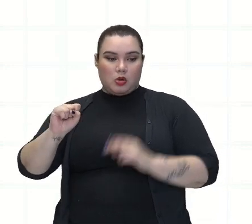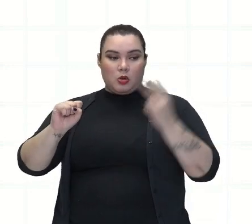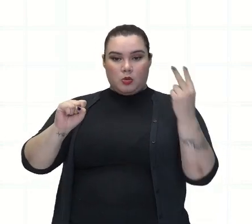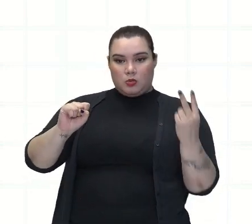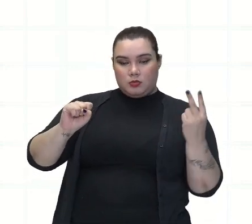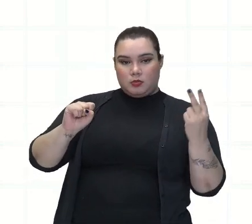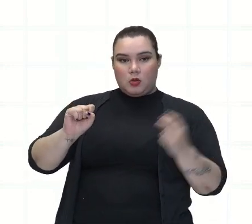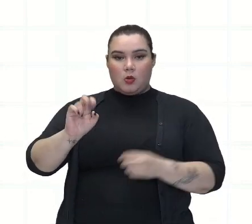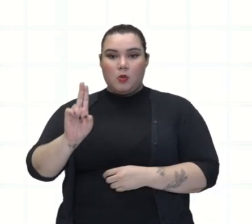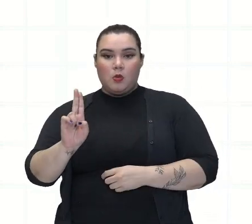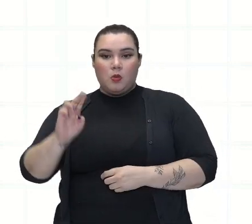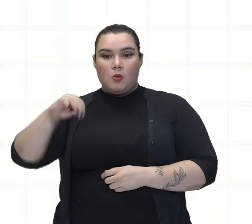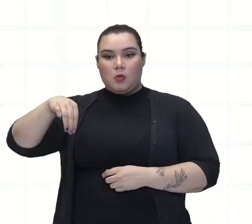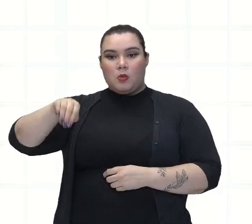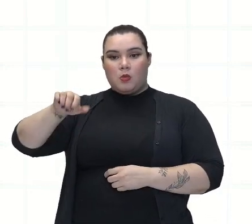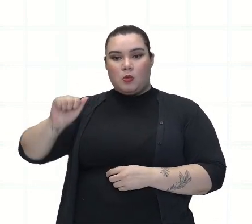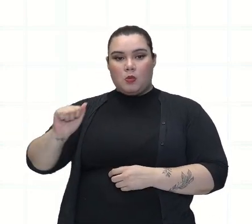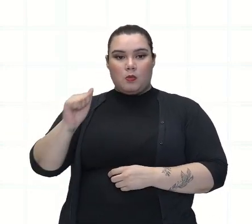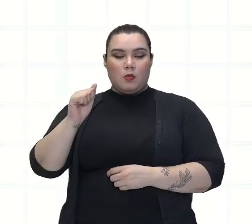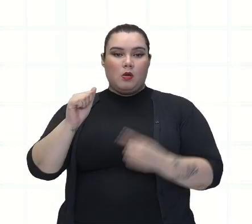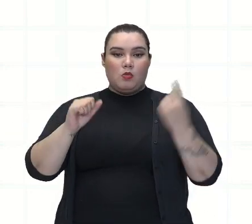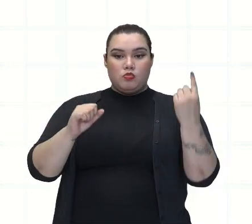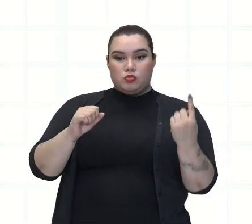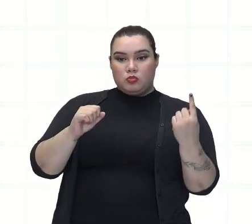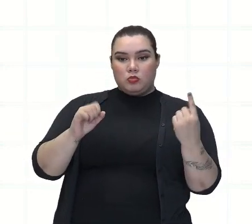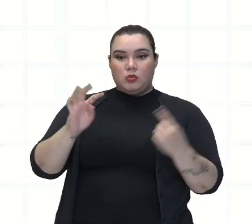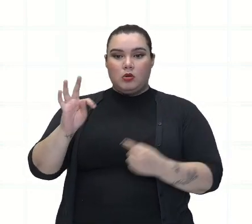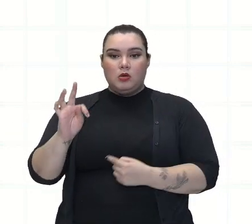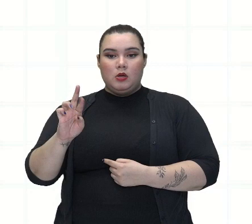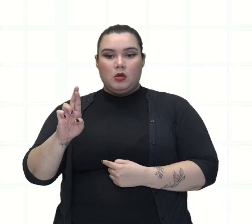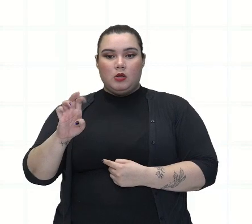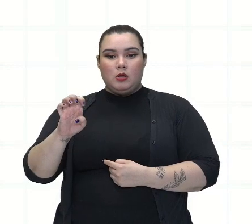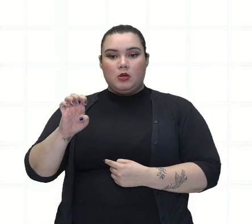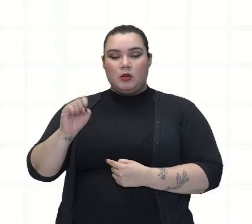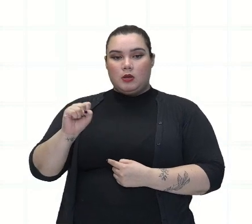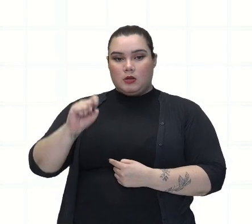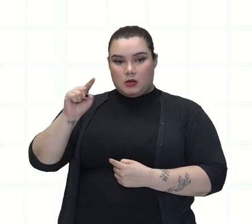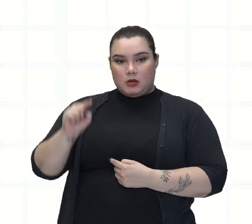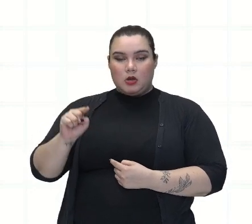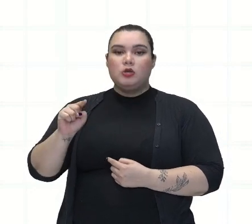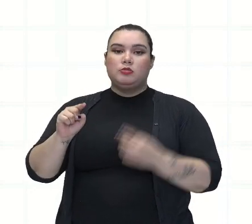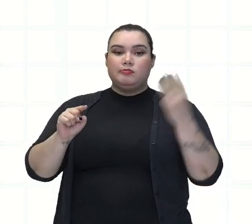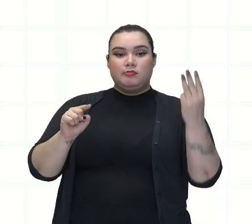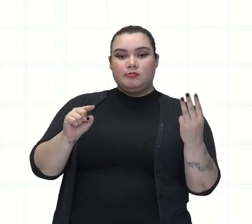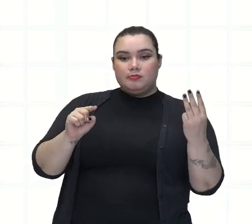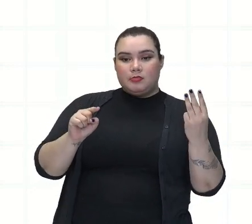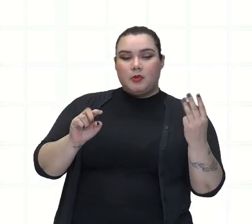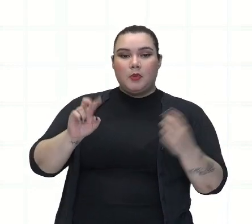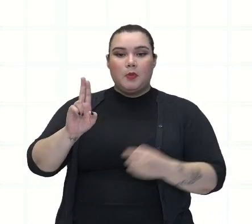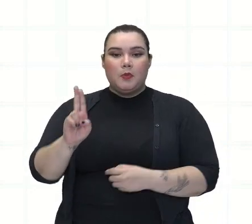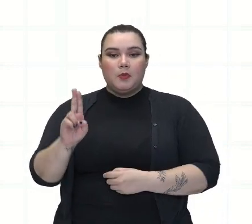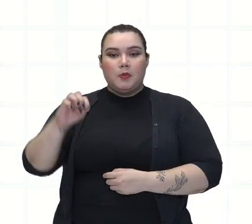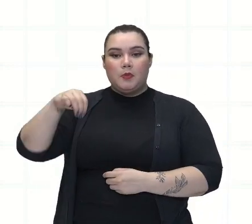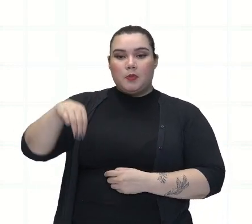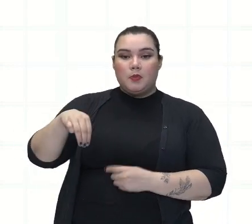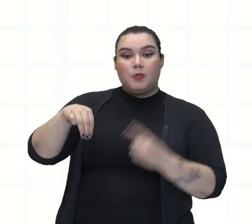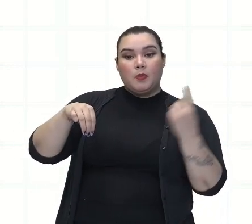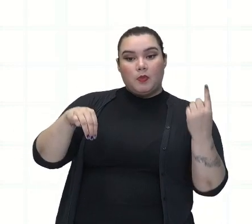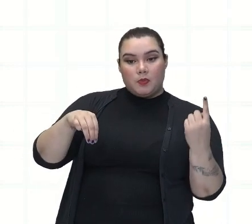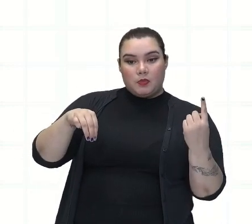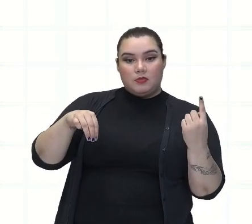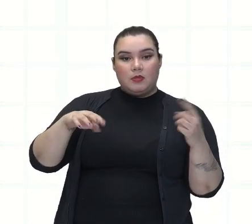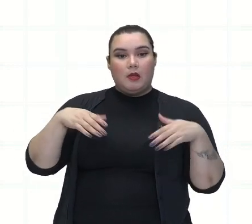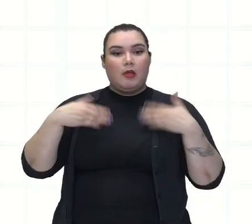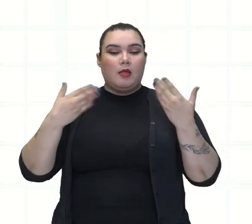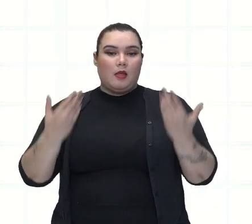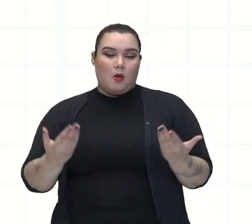1 xícara, 3 ovos e 1 pacotinho. Então, pode ser que vai ter receitas